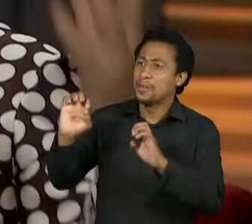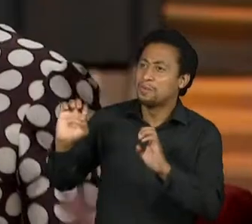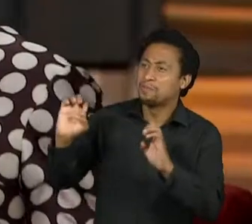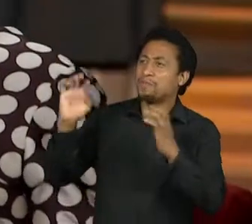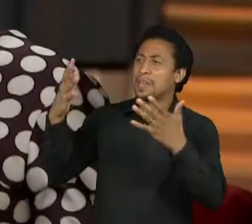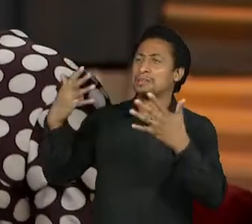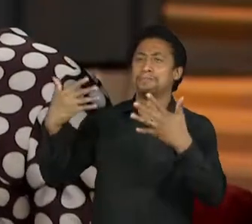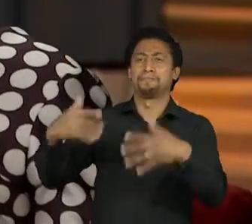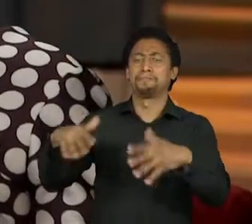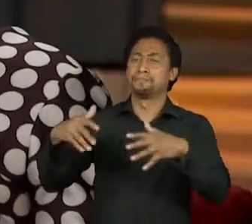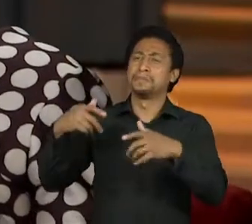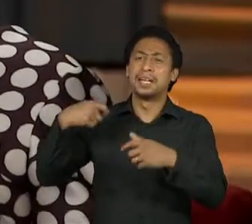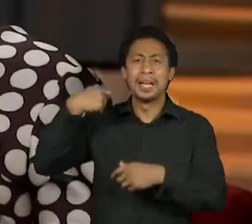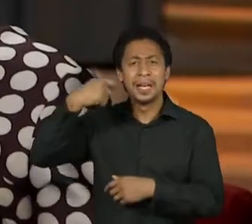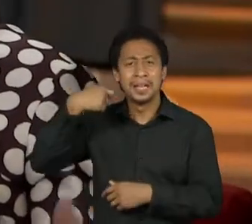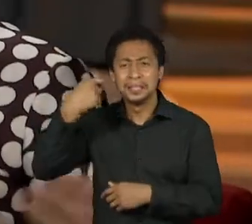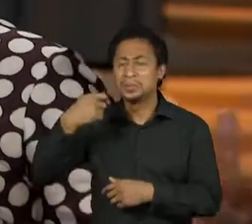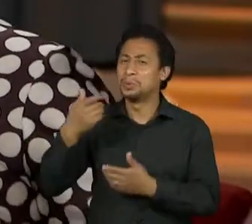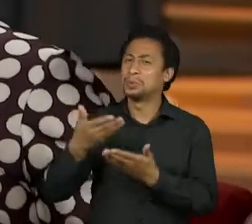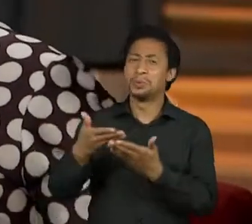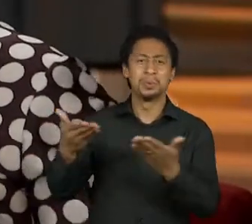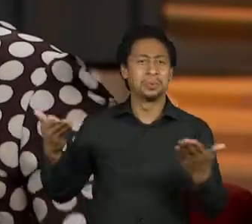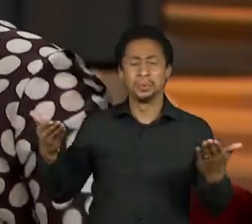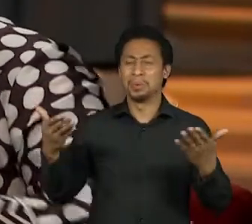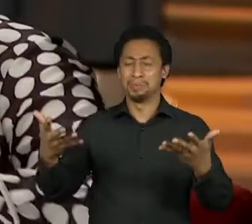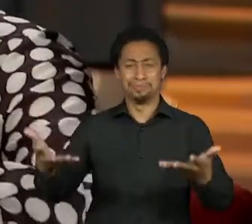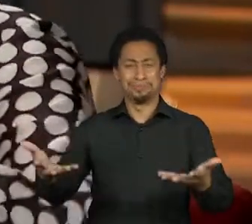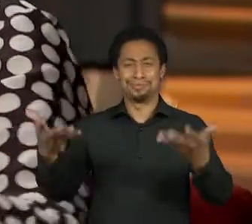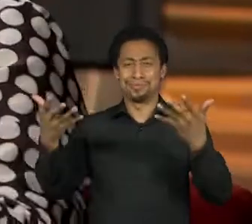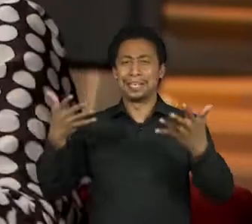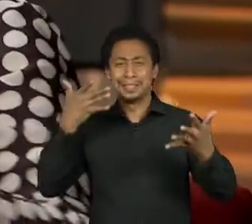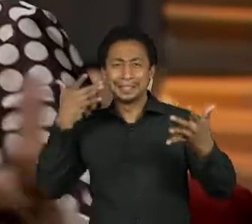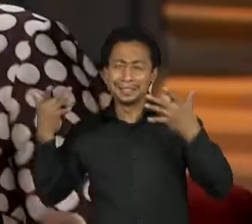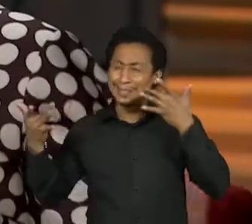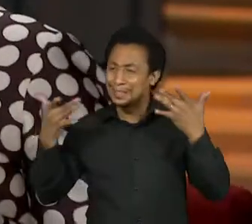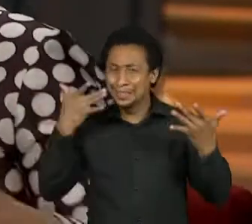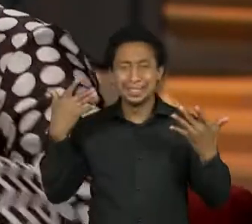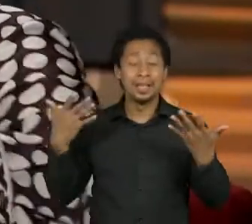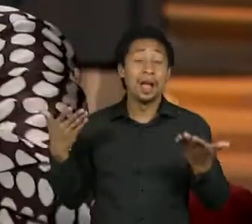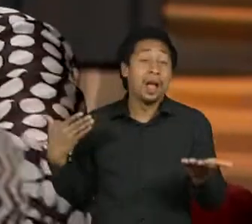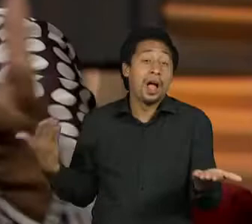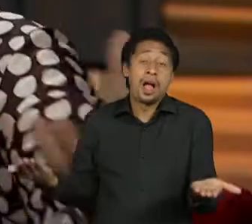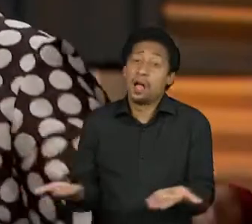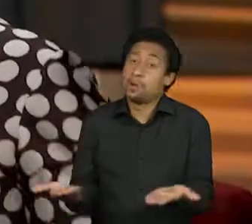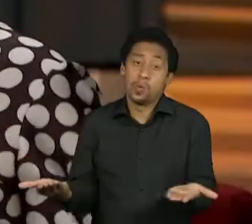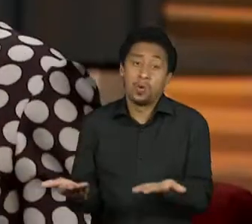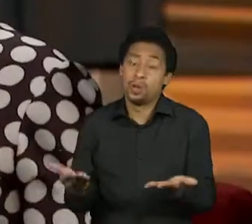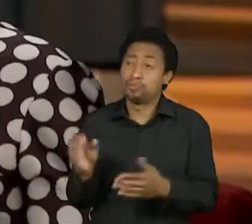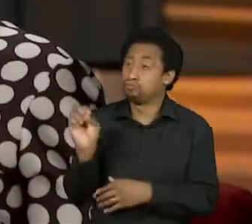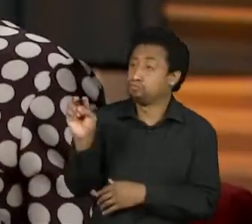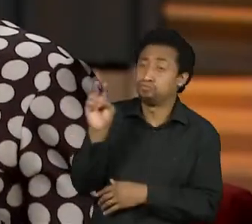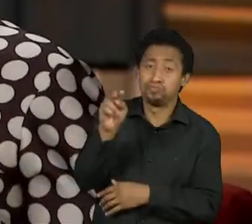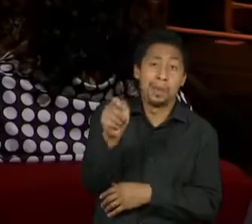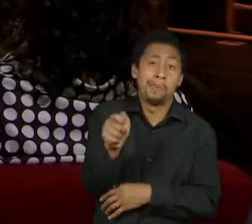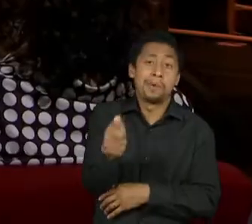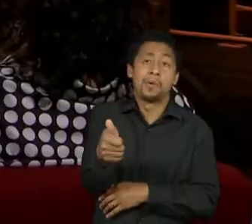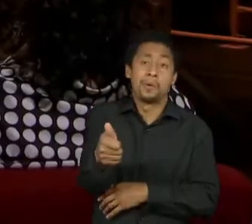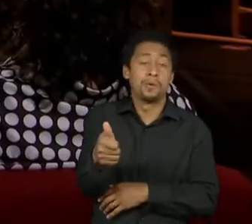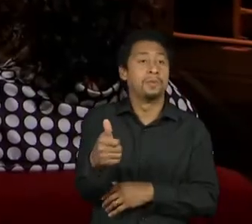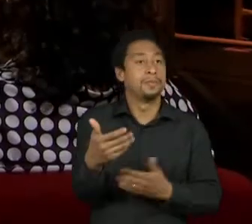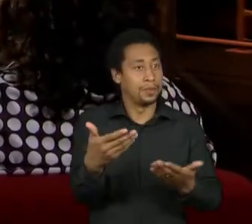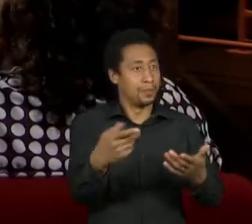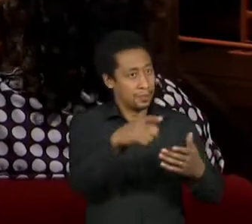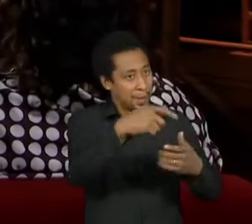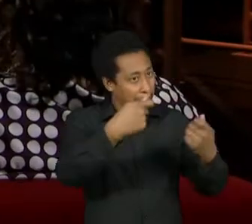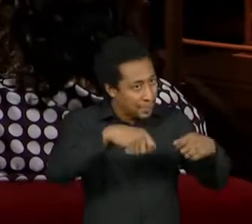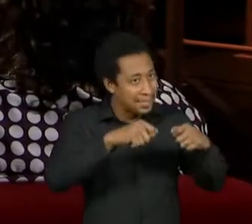grande se os atores espetáculos incríveis que a gente não a gente quase não vê porque eram companhias é isso tinha que